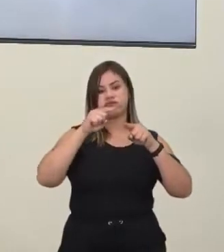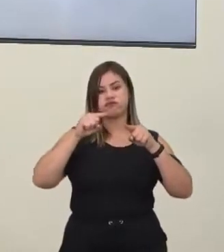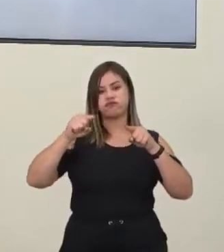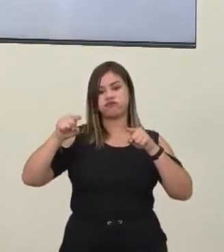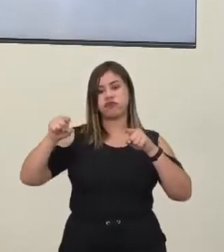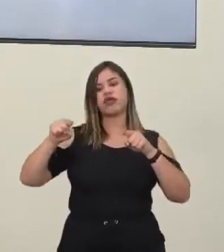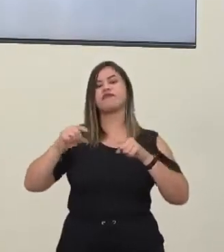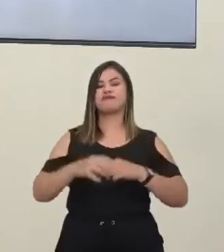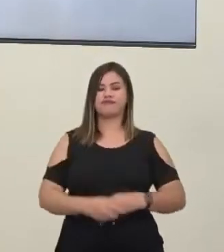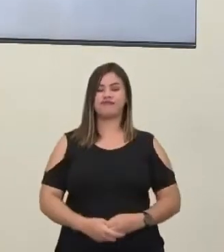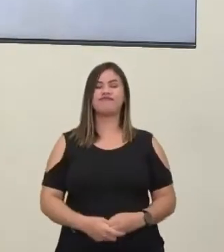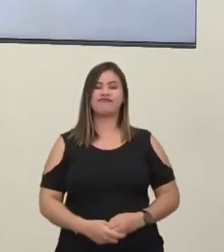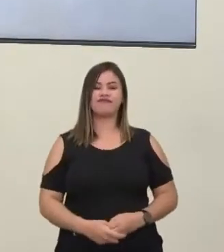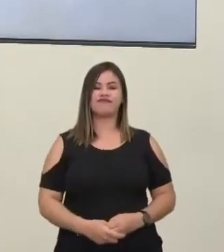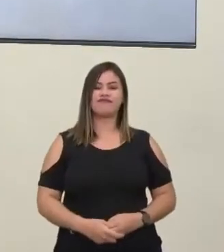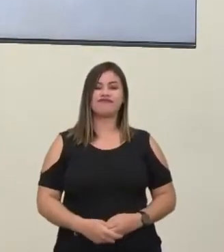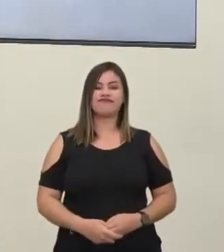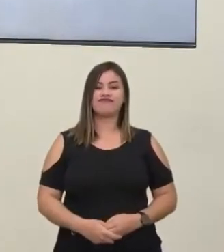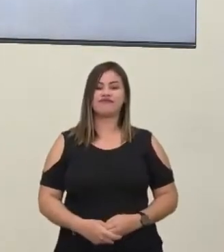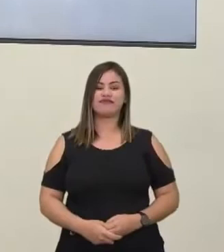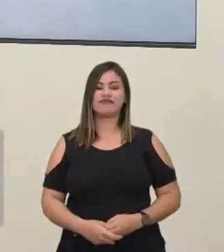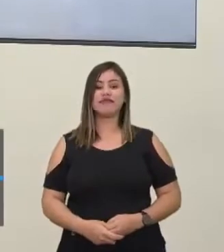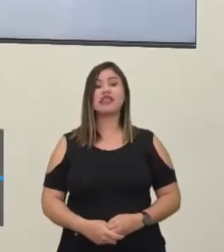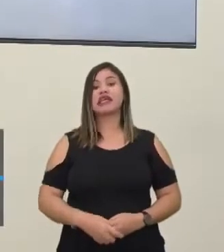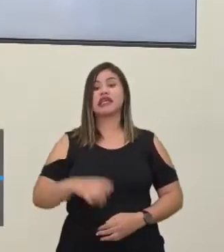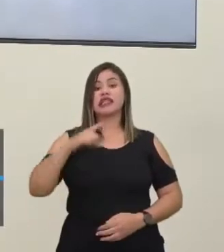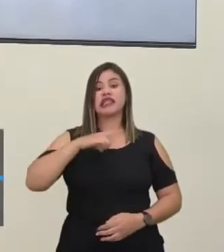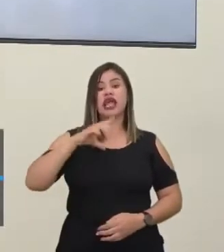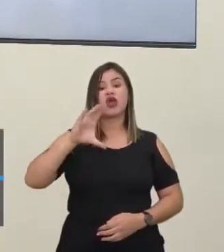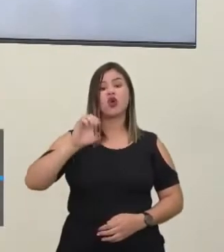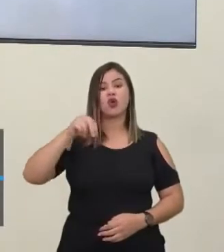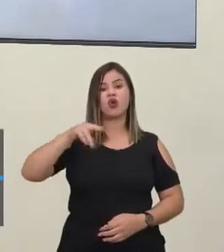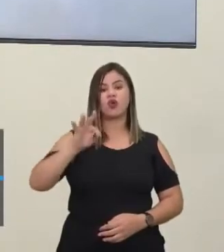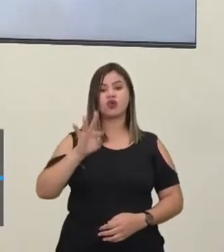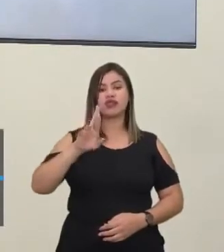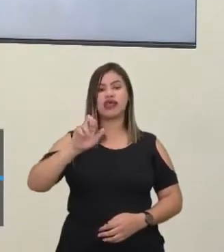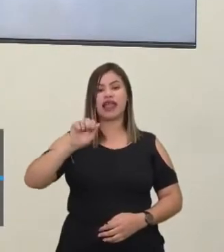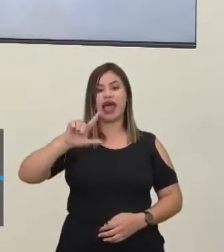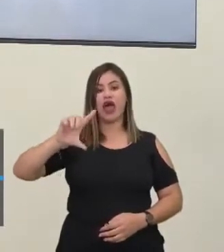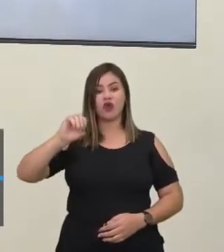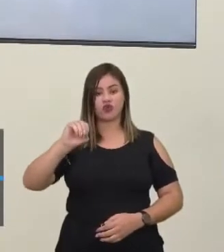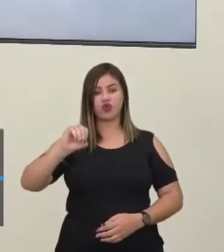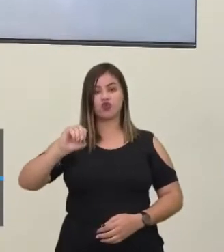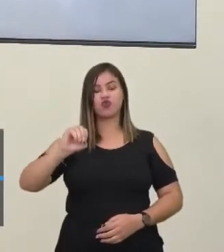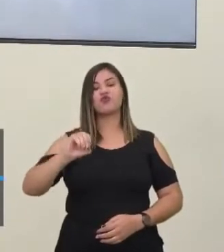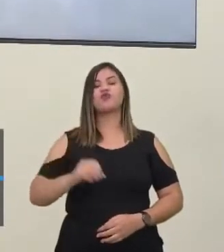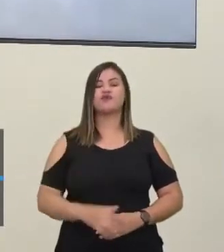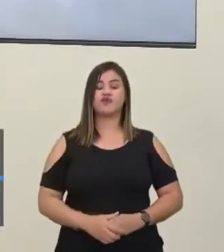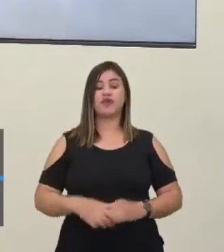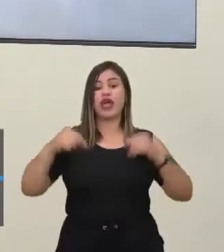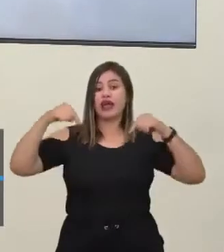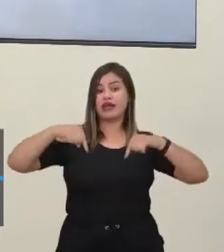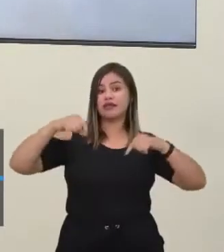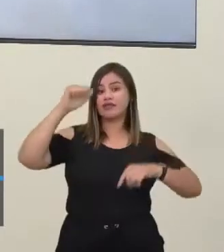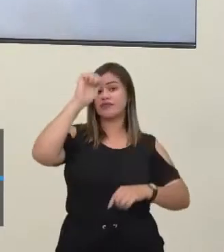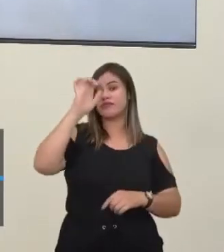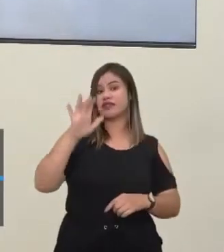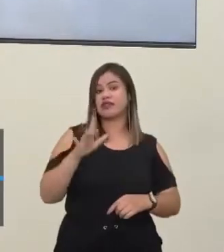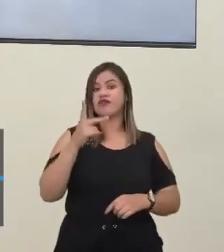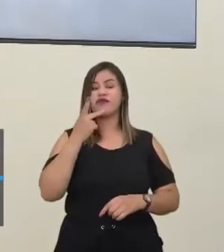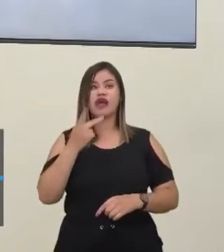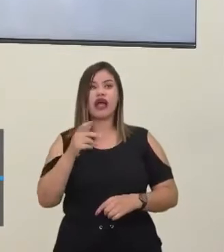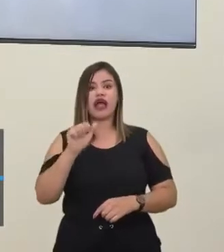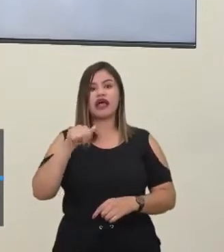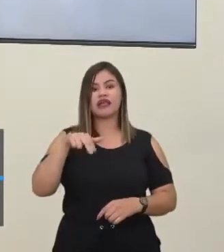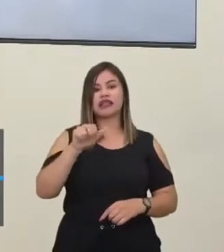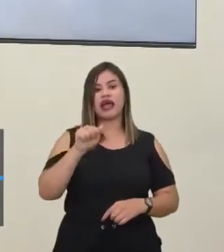tá? E nós temos aí a voz de contralto feminina, tá? E aqui no Brasil, gente, né, quando você fala assim, Ana Carolina,